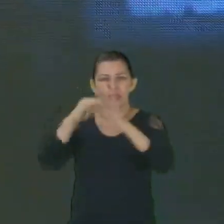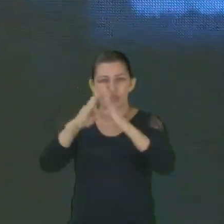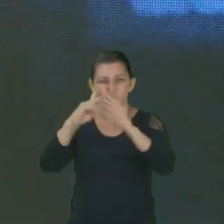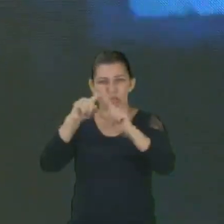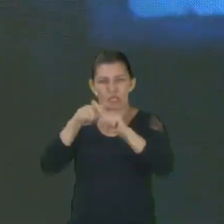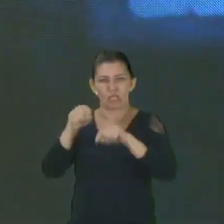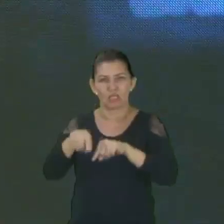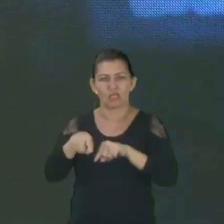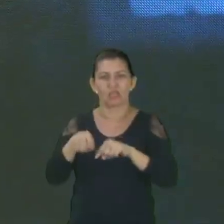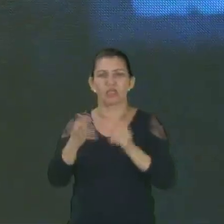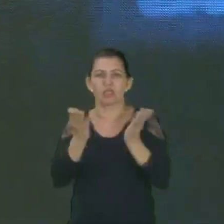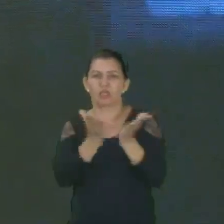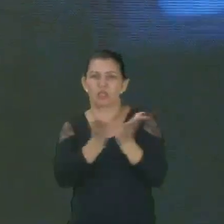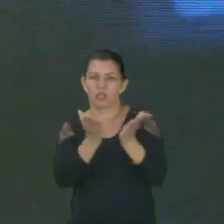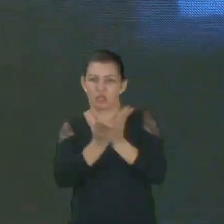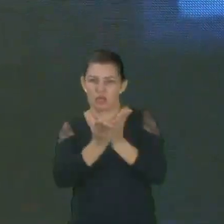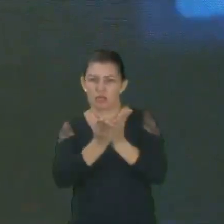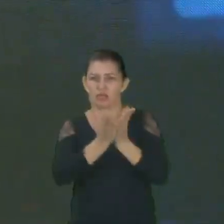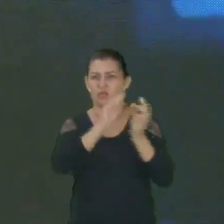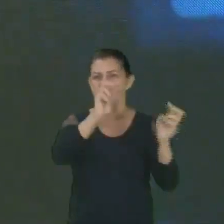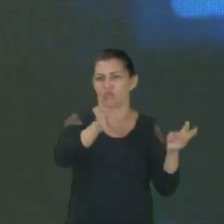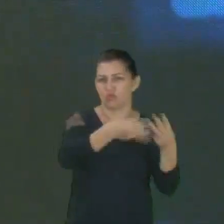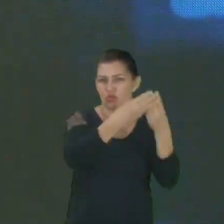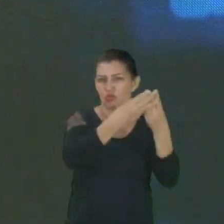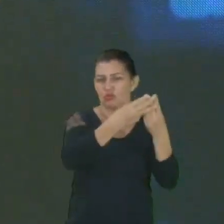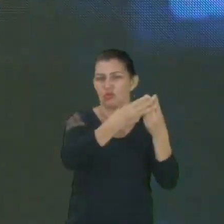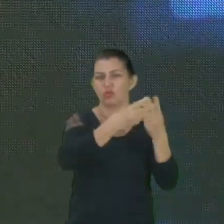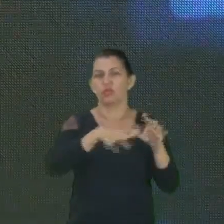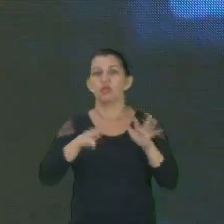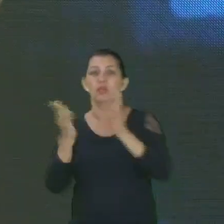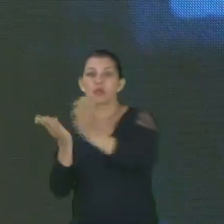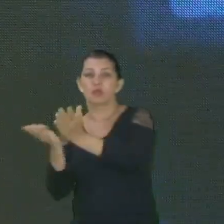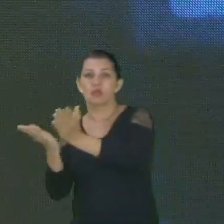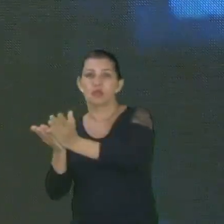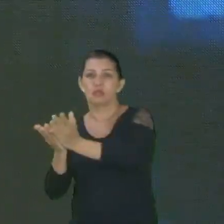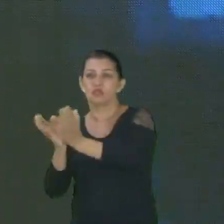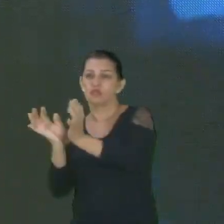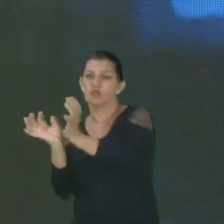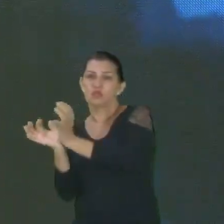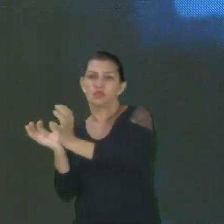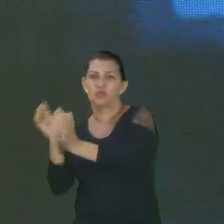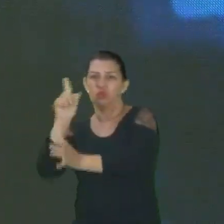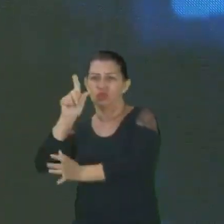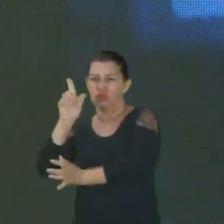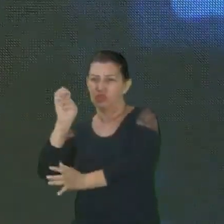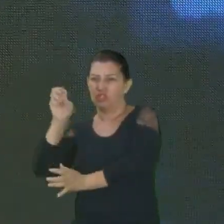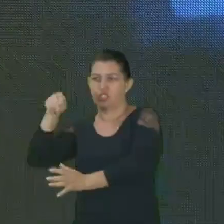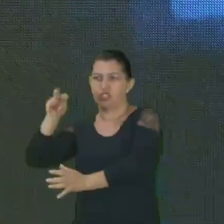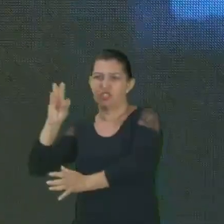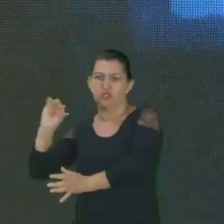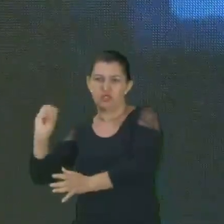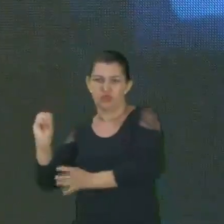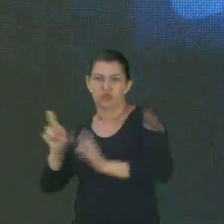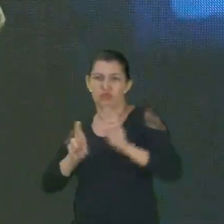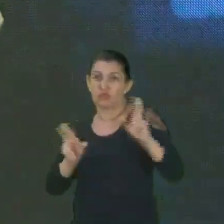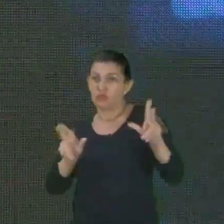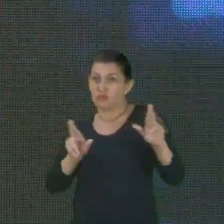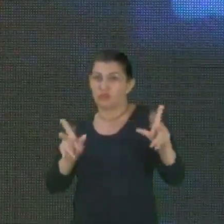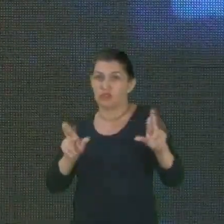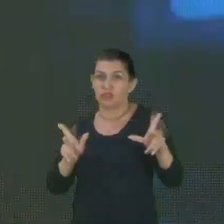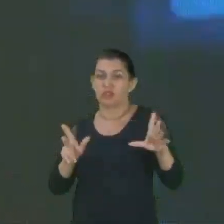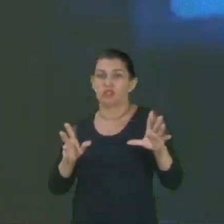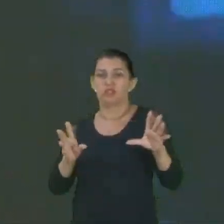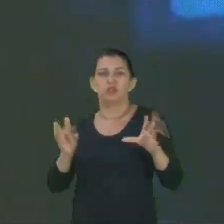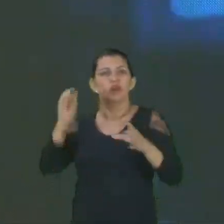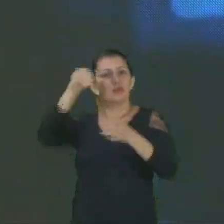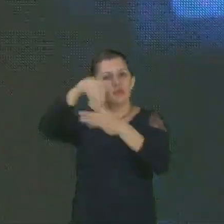começou a ter crentes judeus e crentes gentios. Crentes que eram judeus e crentes que eram gentios.